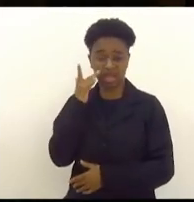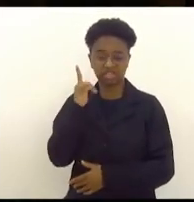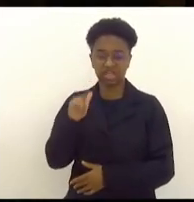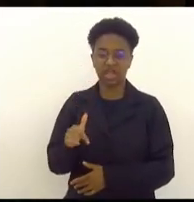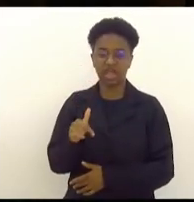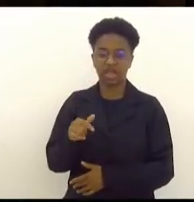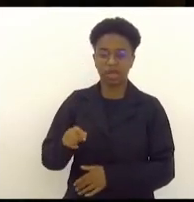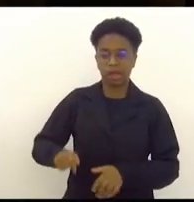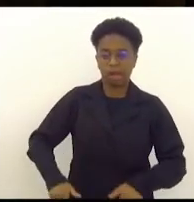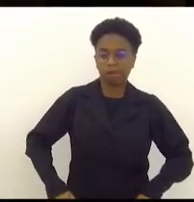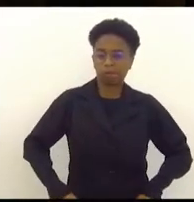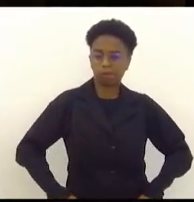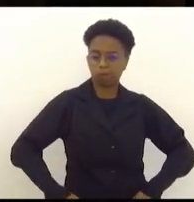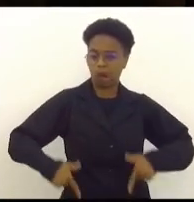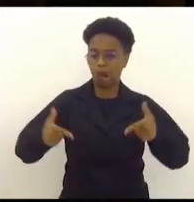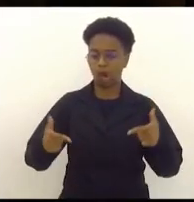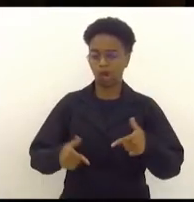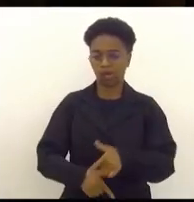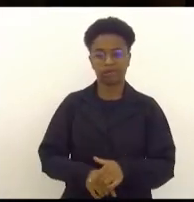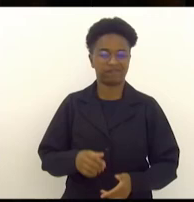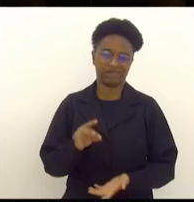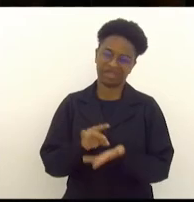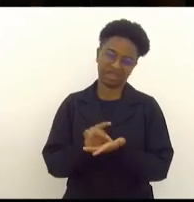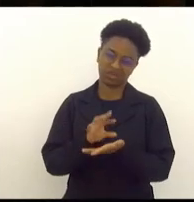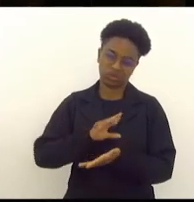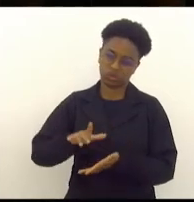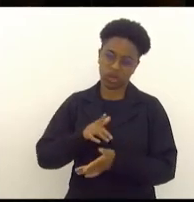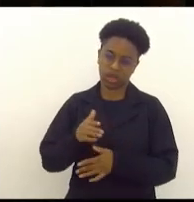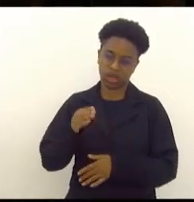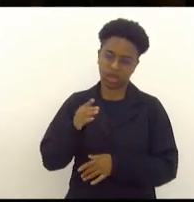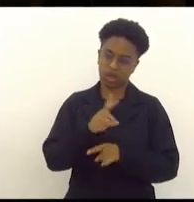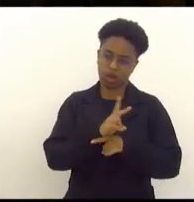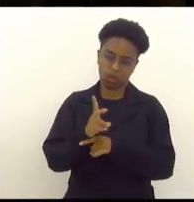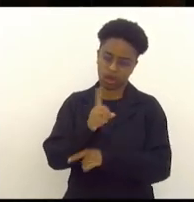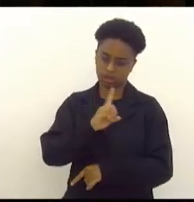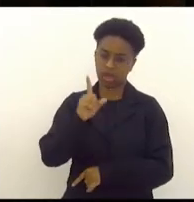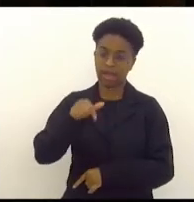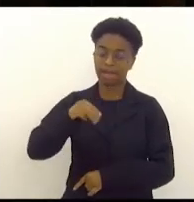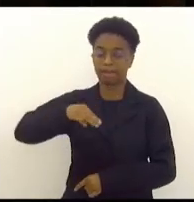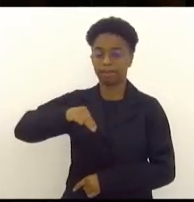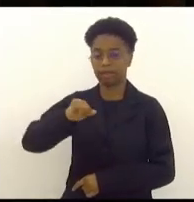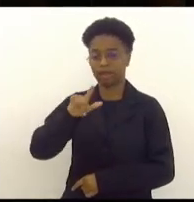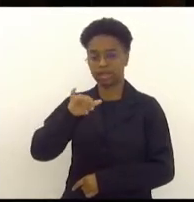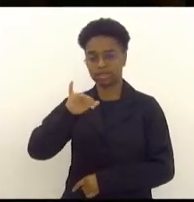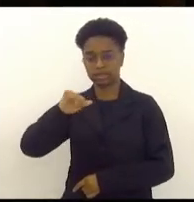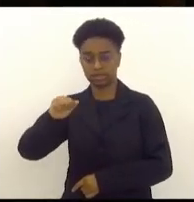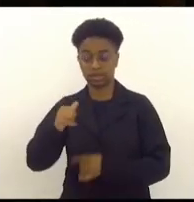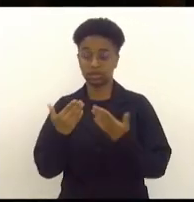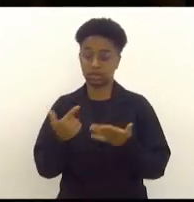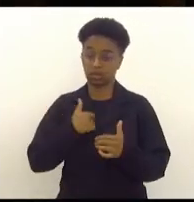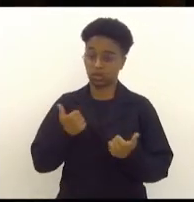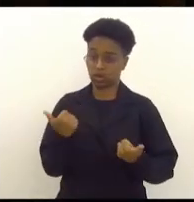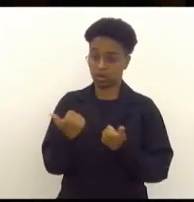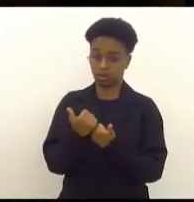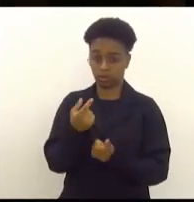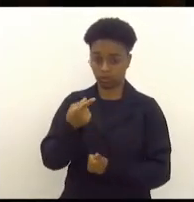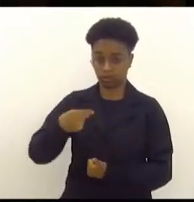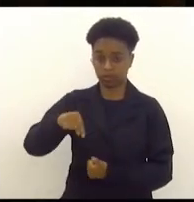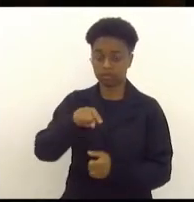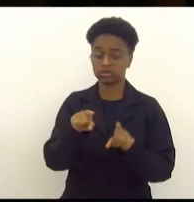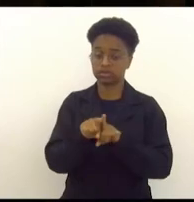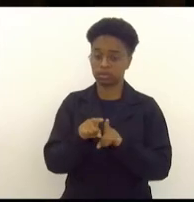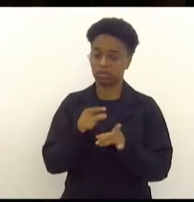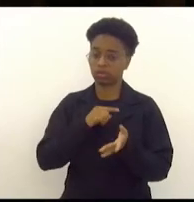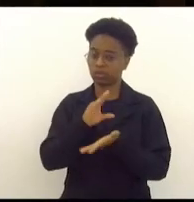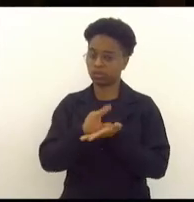faroeste né a guarda me perdoa né milícia que você Como você mesmo fala então é todo meu apoio fácil das